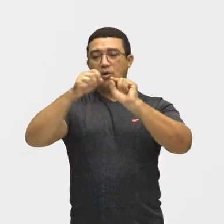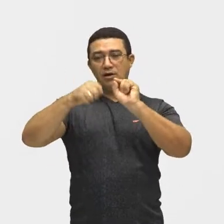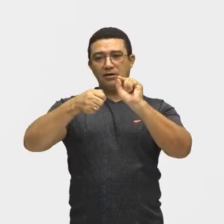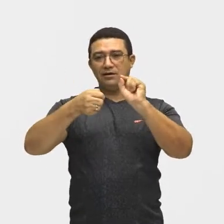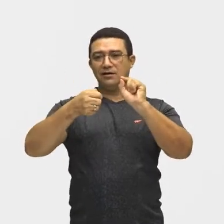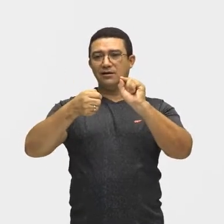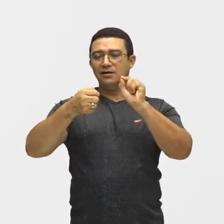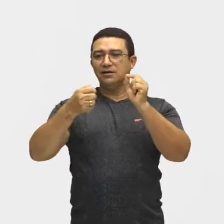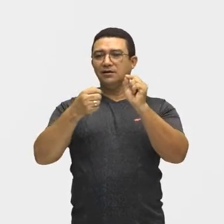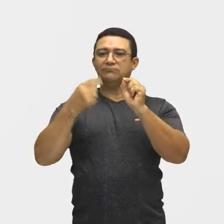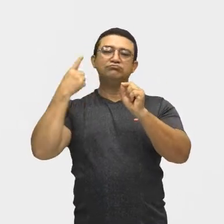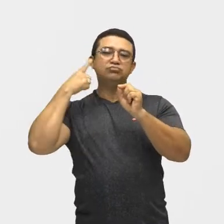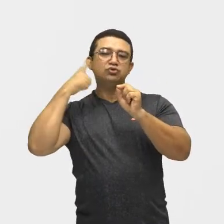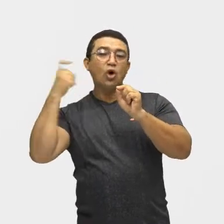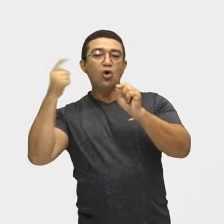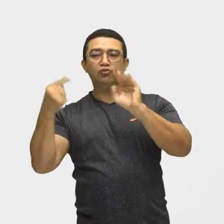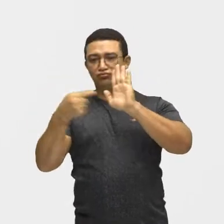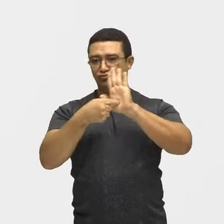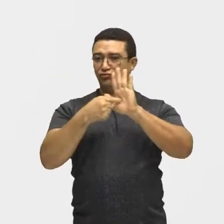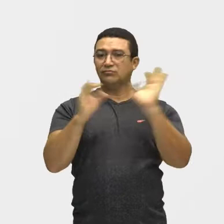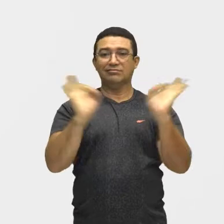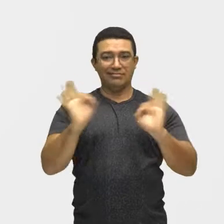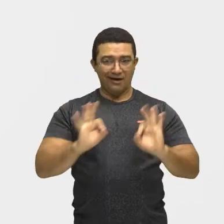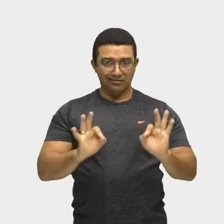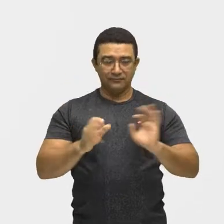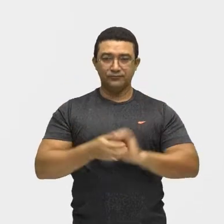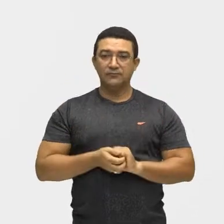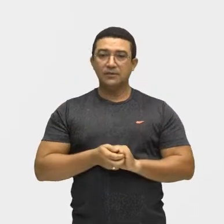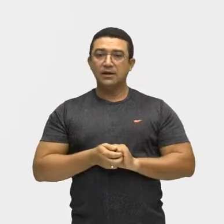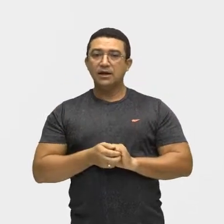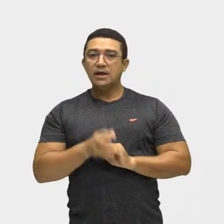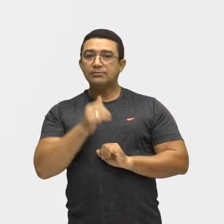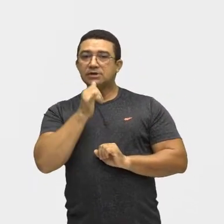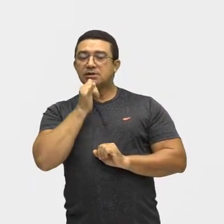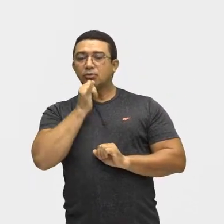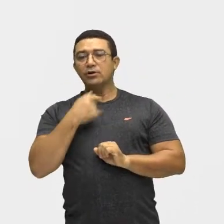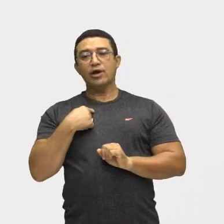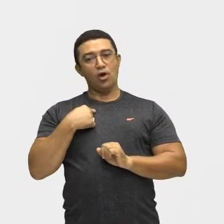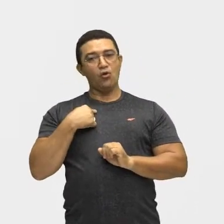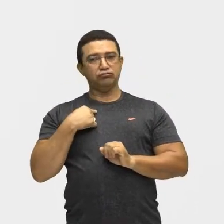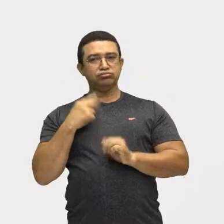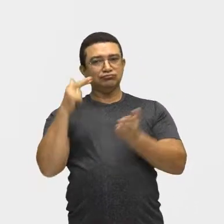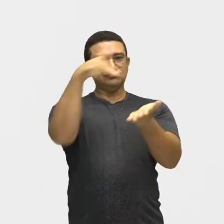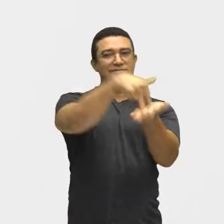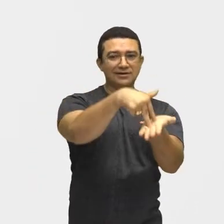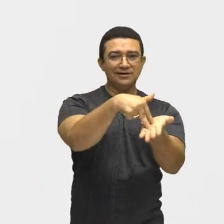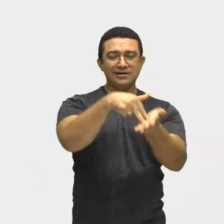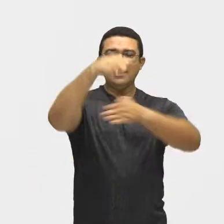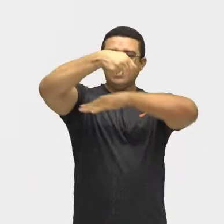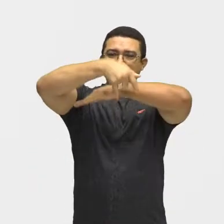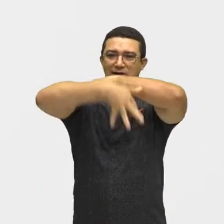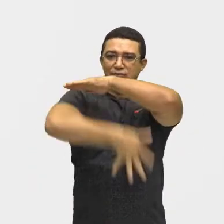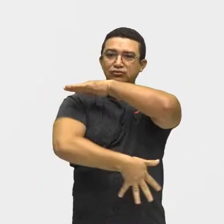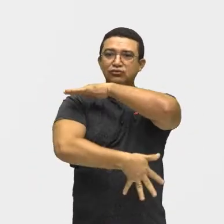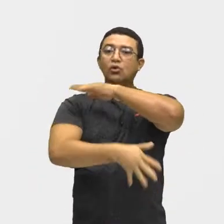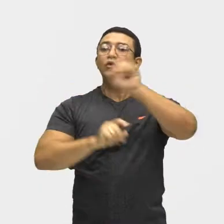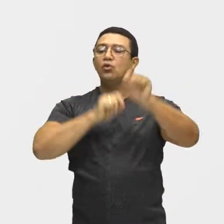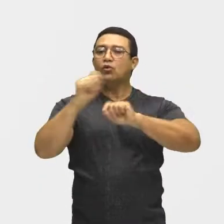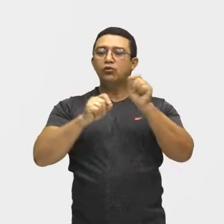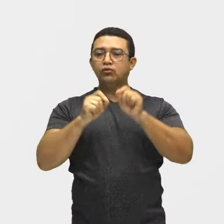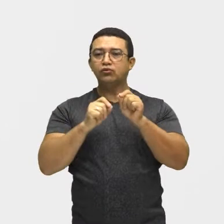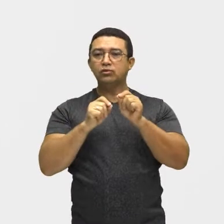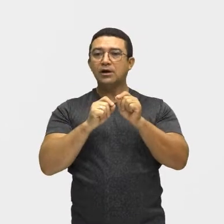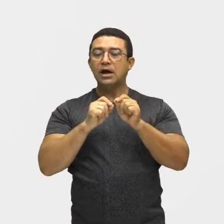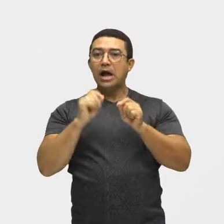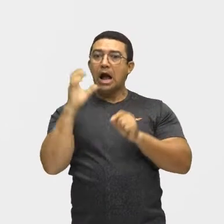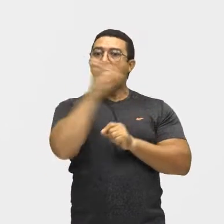um som. Por exemplo, estava lá na cachoeira quando de repente